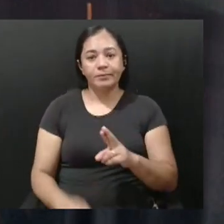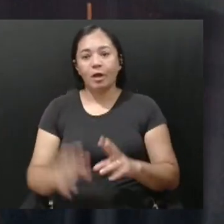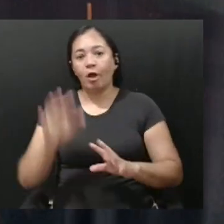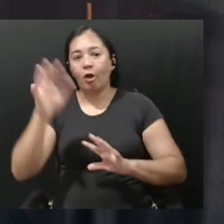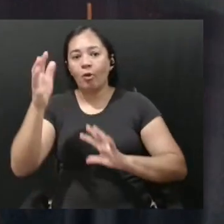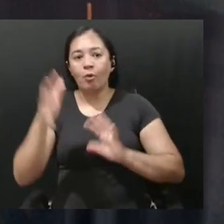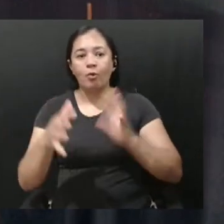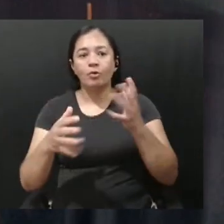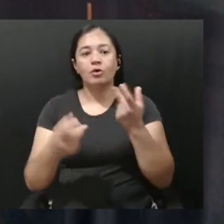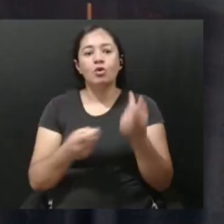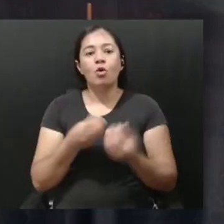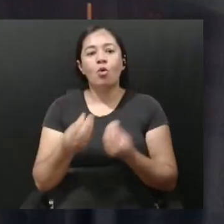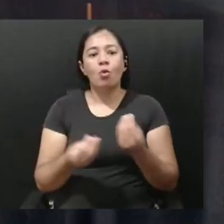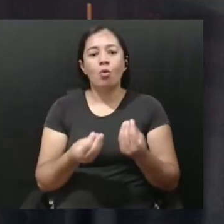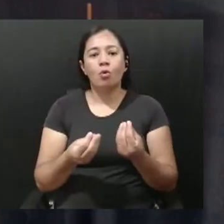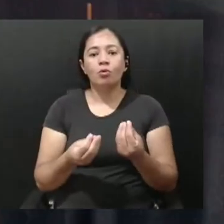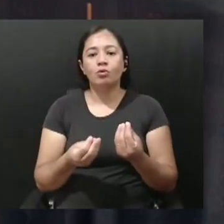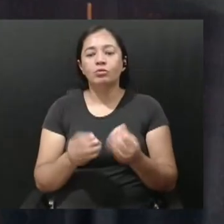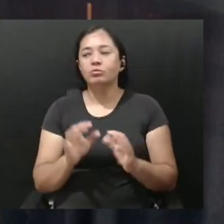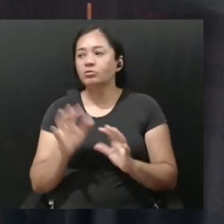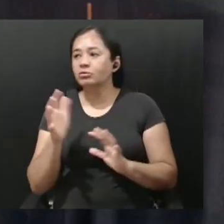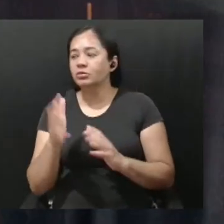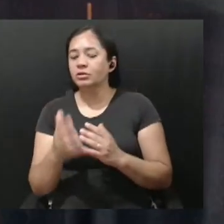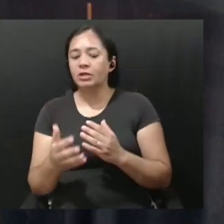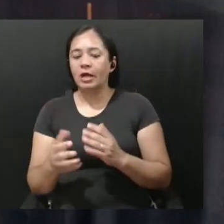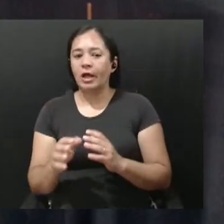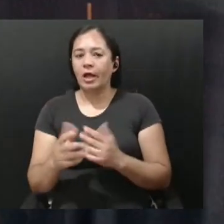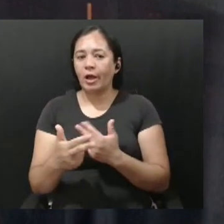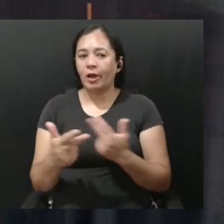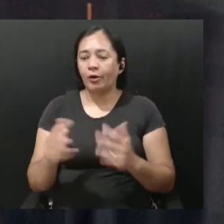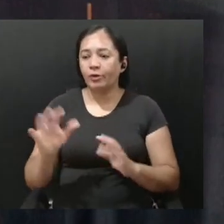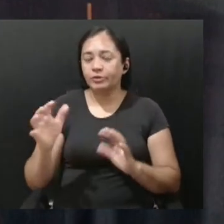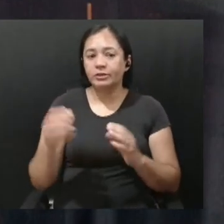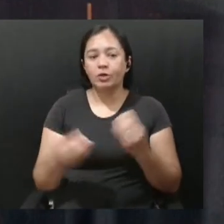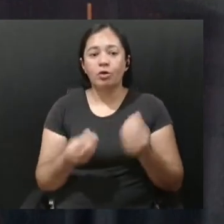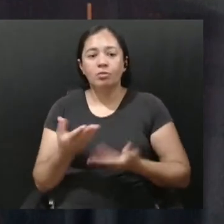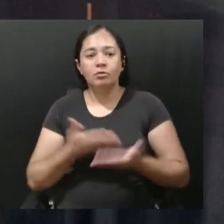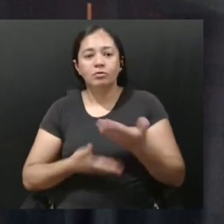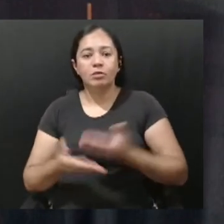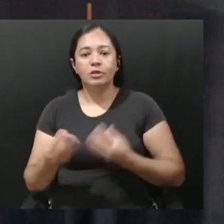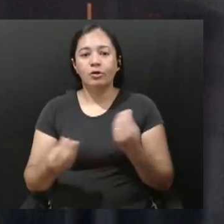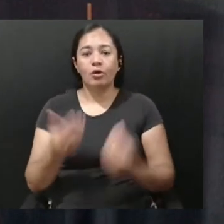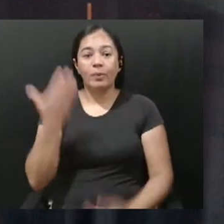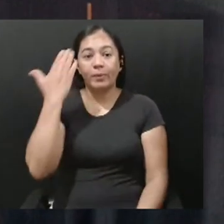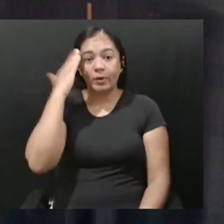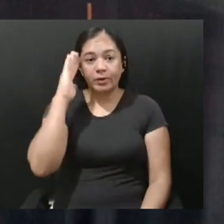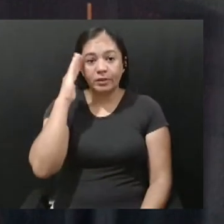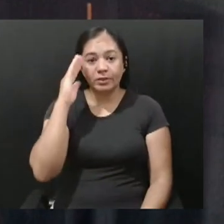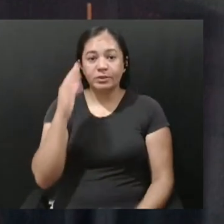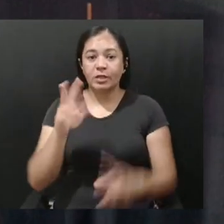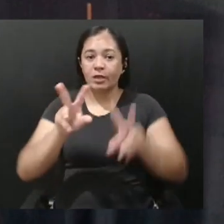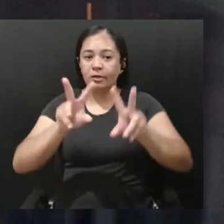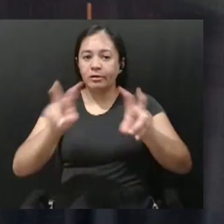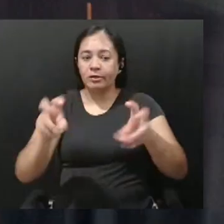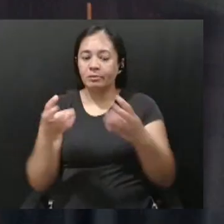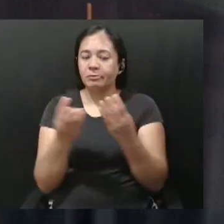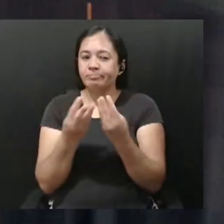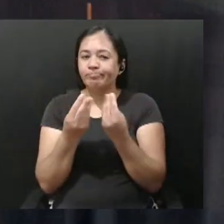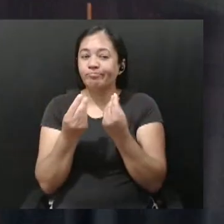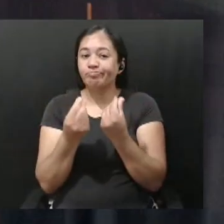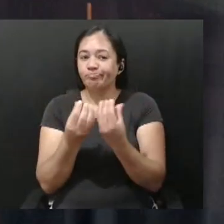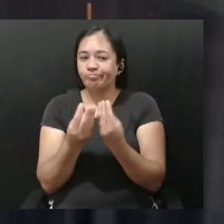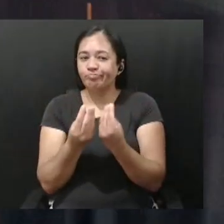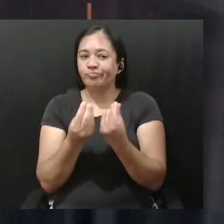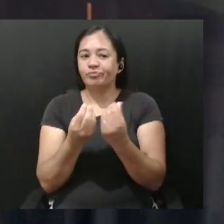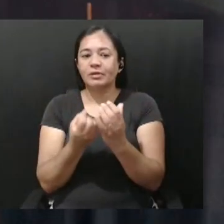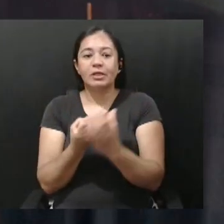certas coisas, né, como entender esses temas que são sensíveis para você, Uhum. né, e criar essas estratégias,